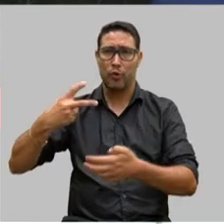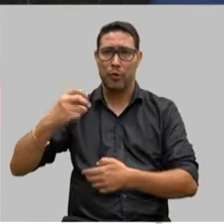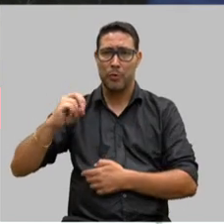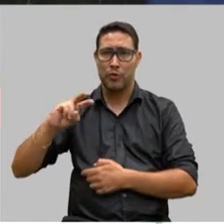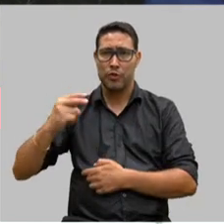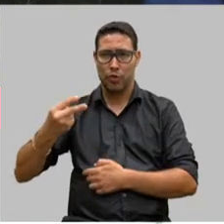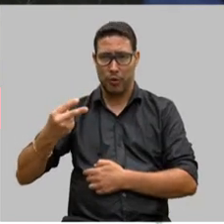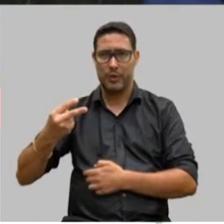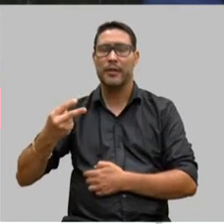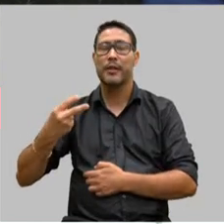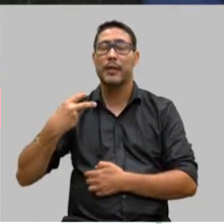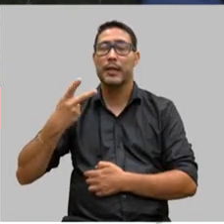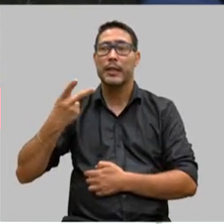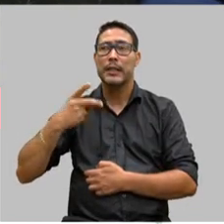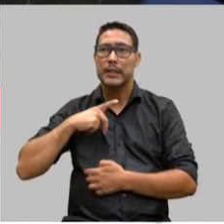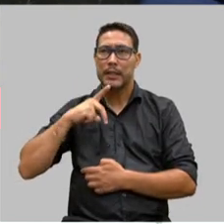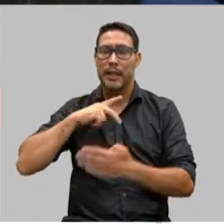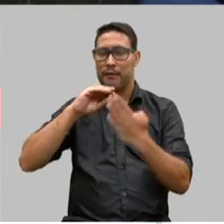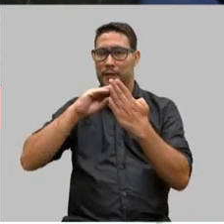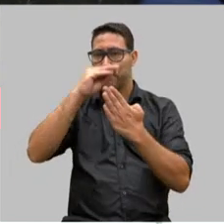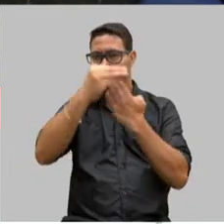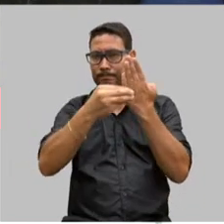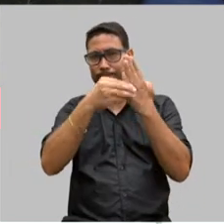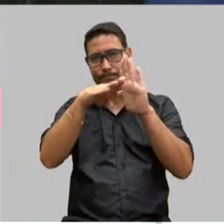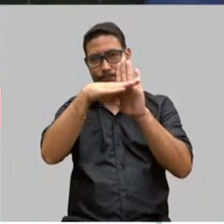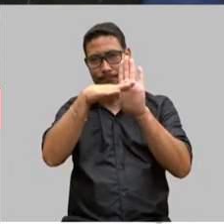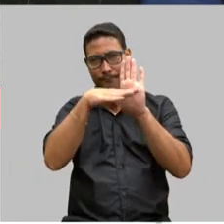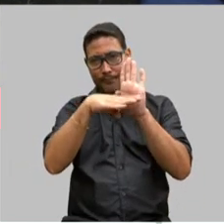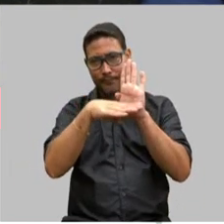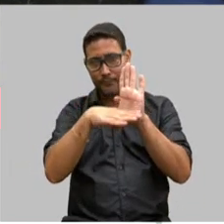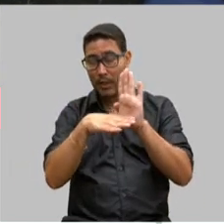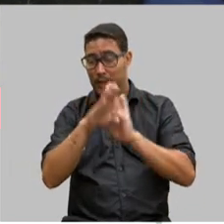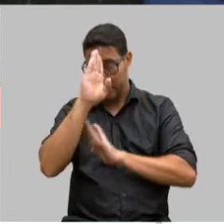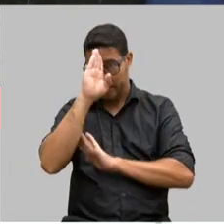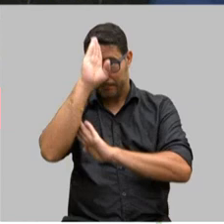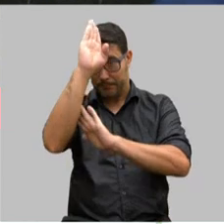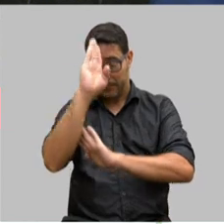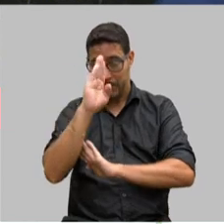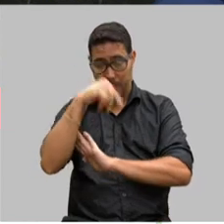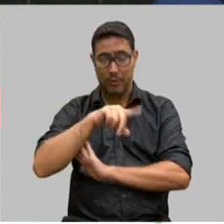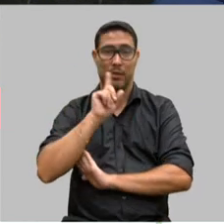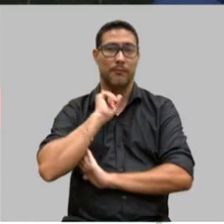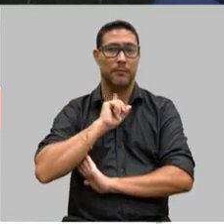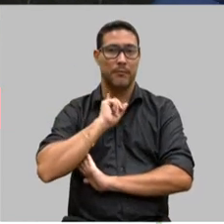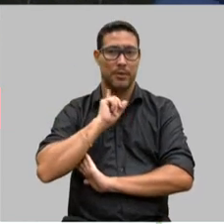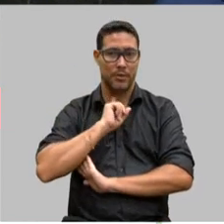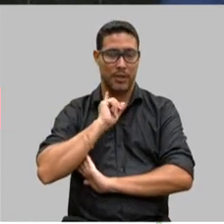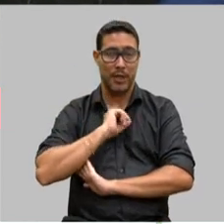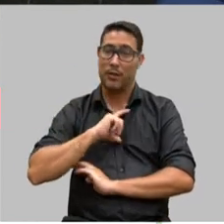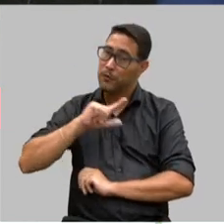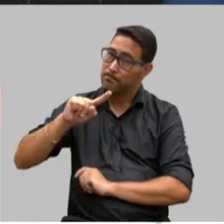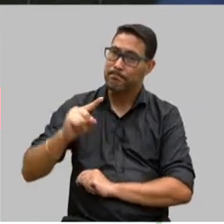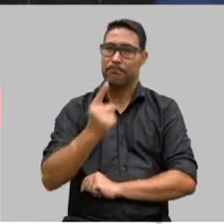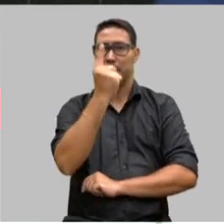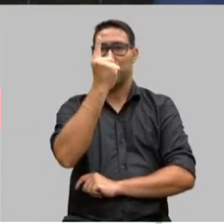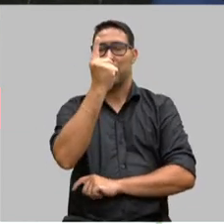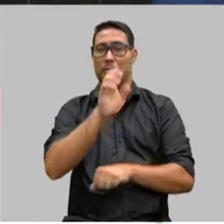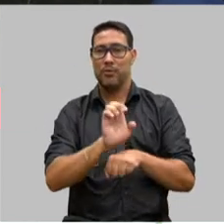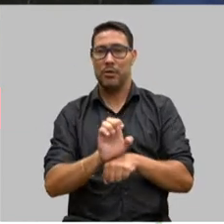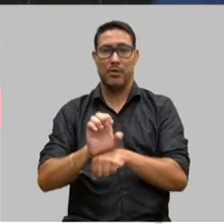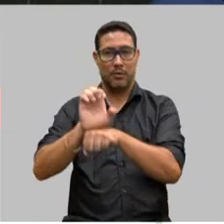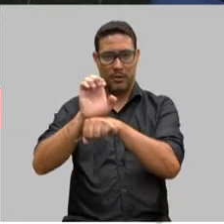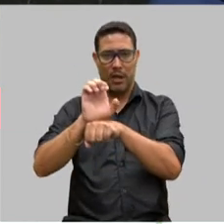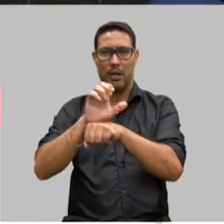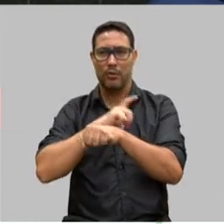do clima como uma agenda central no Estado de Minas Gerais, no governo de Minas Gerais. Fomos o primeiro Estado da América Latina e Caribe